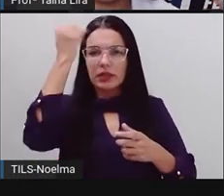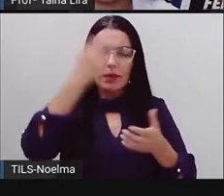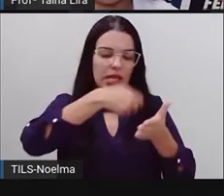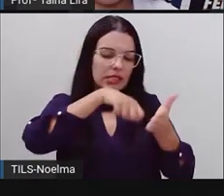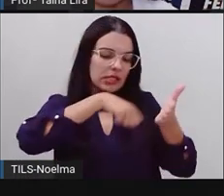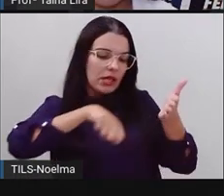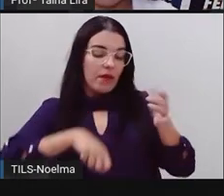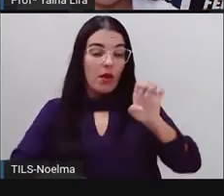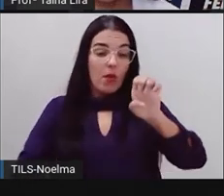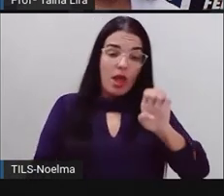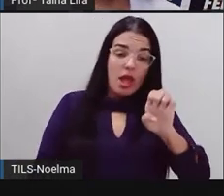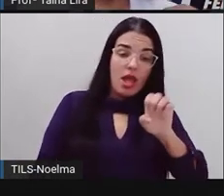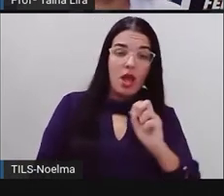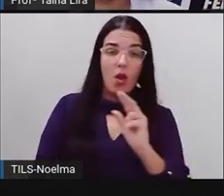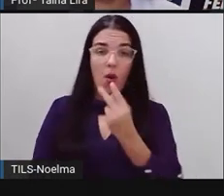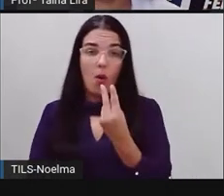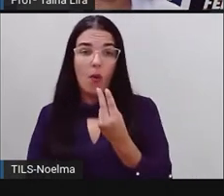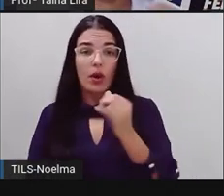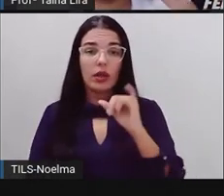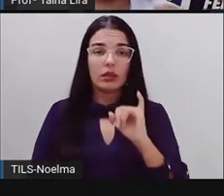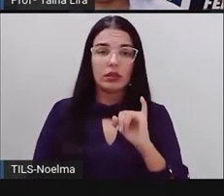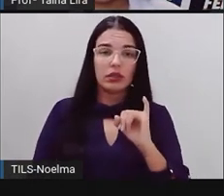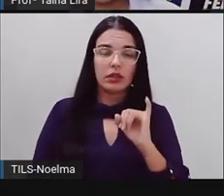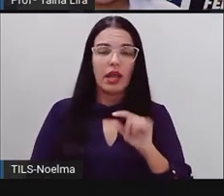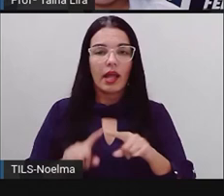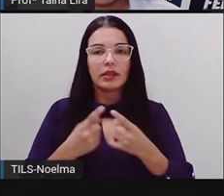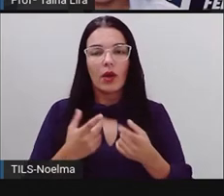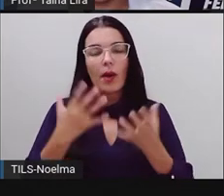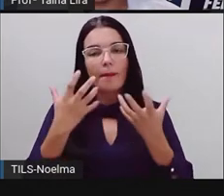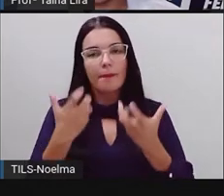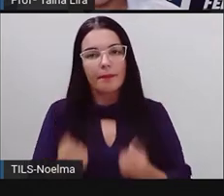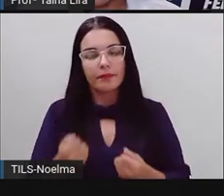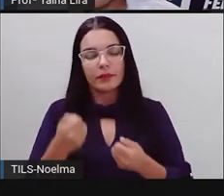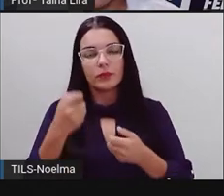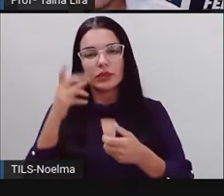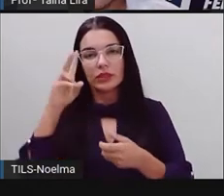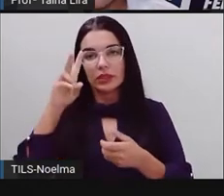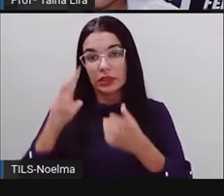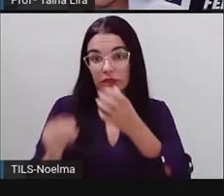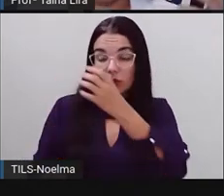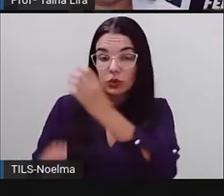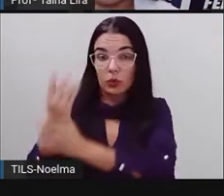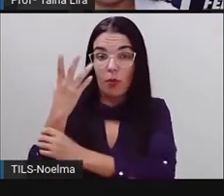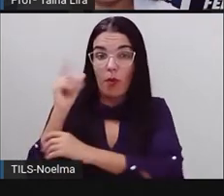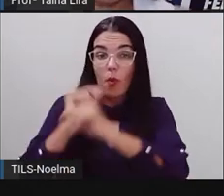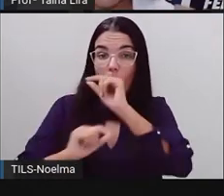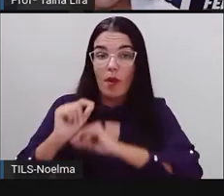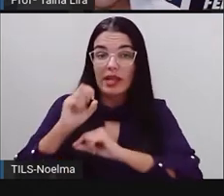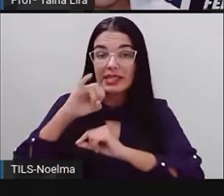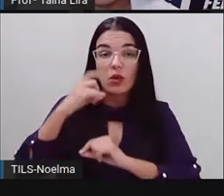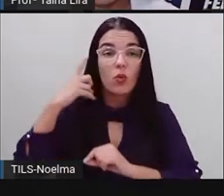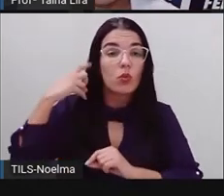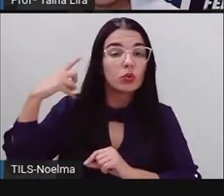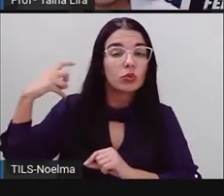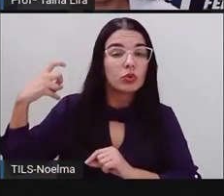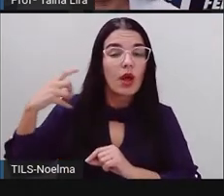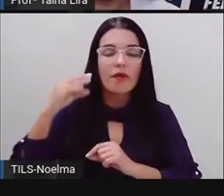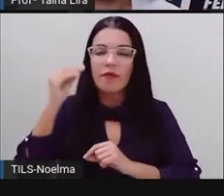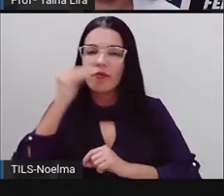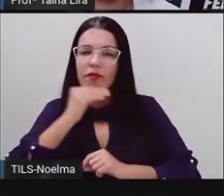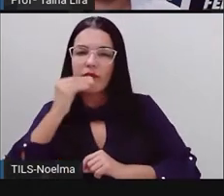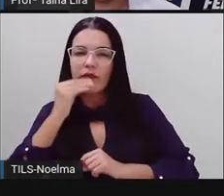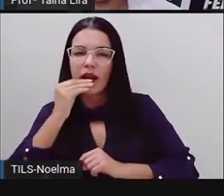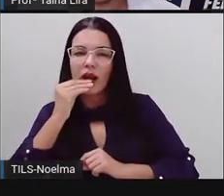ou com i o que é que eu vou fazer pro vamos descobrir se essa sílaba aí que tem um som de ir é forte ou fraca